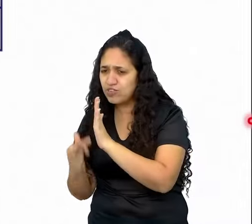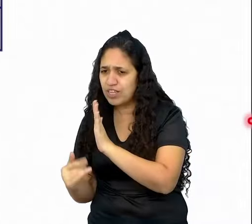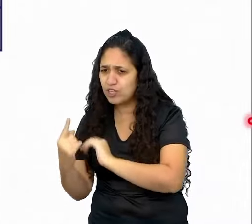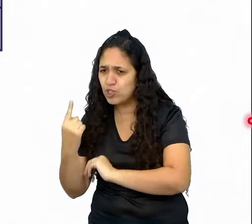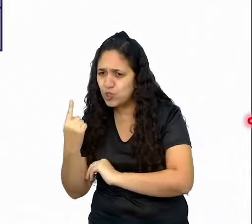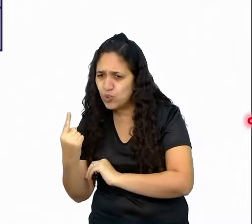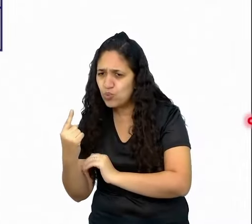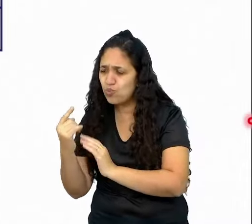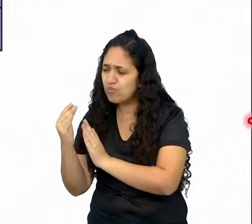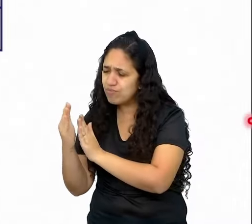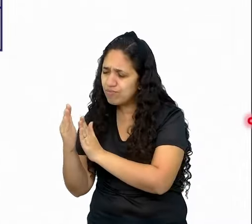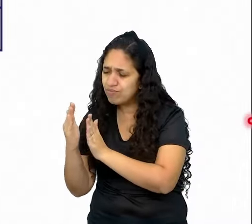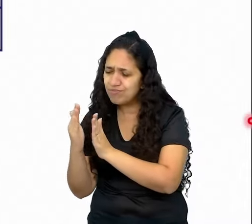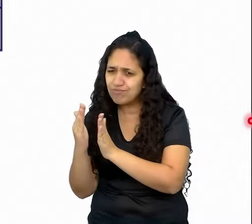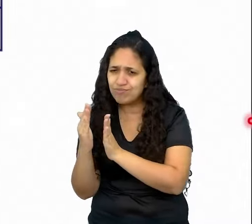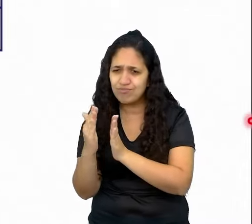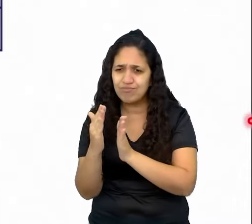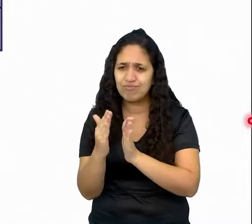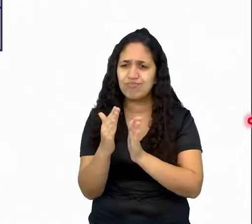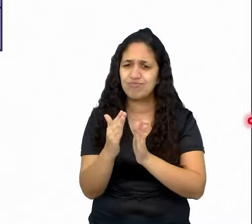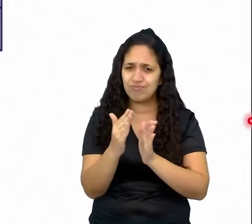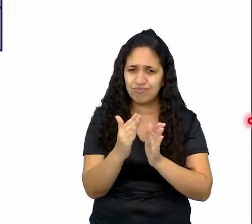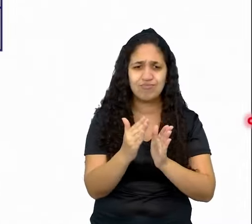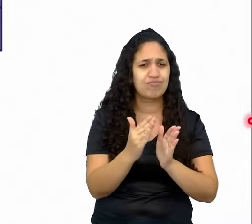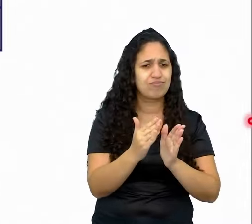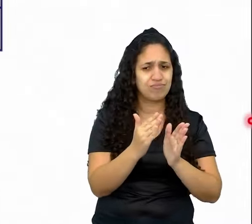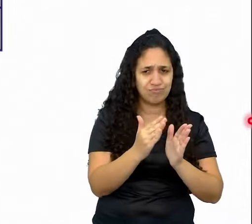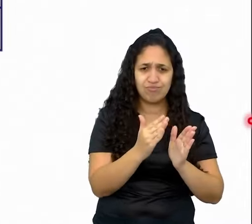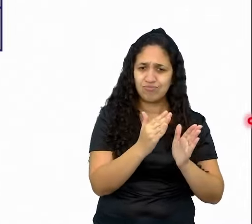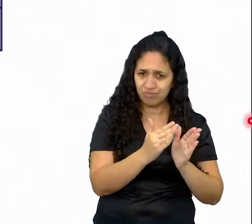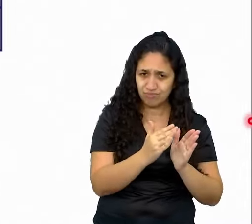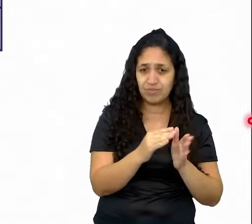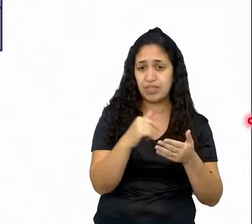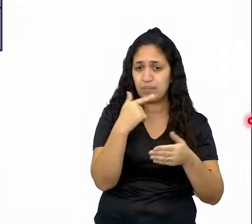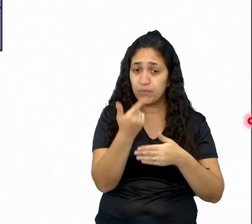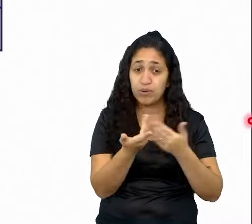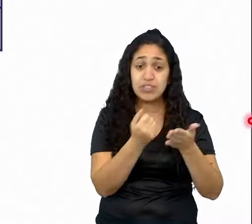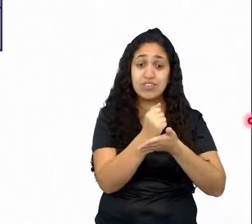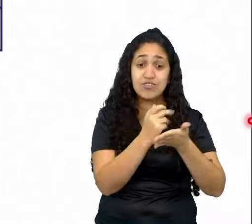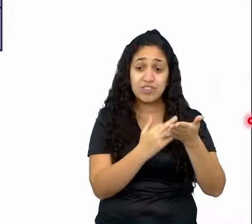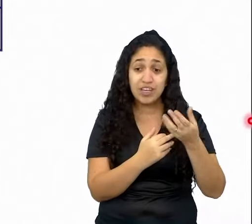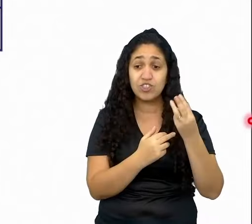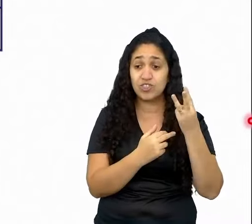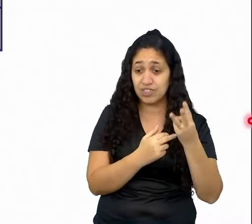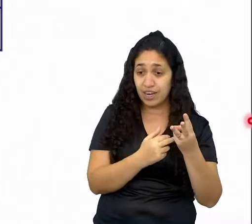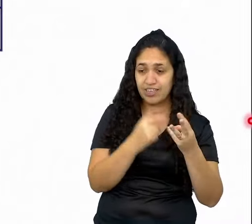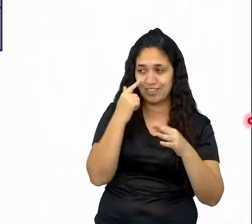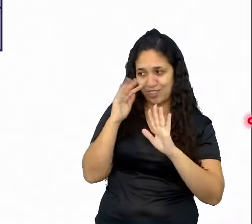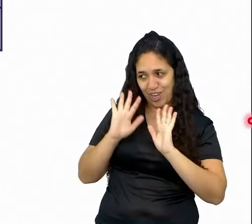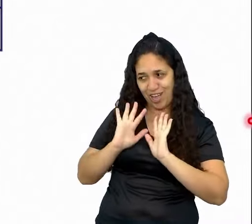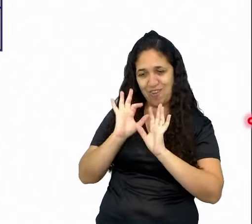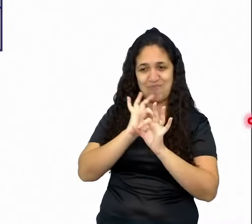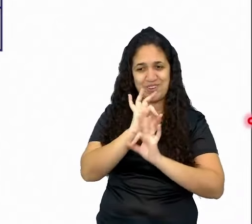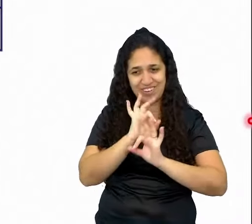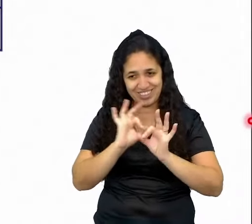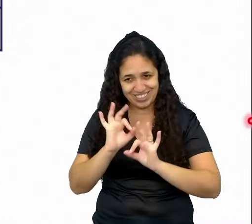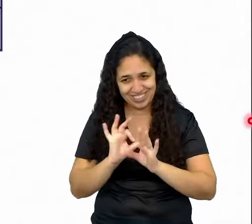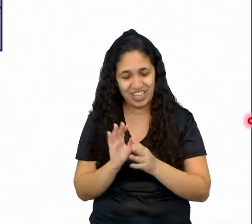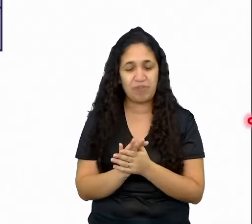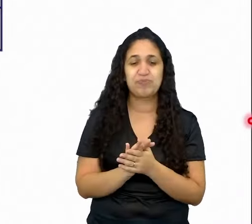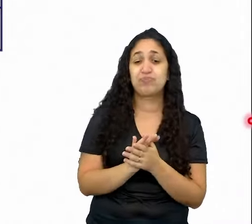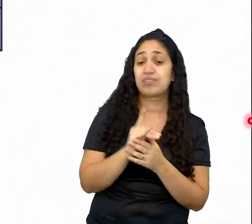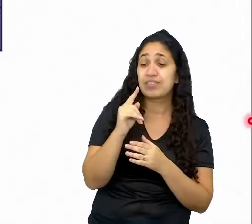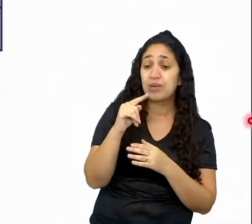1B, aí ele traz a atividade 3. Deixa eu me organizar aqui, 1, 2, 3.